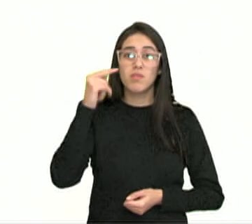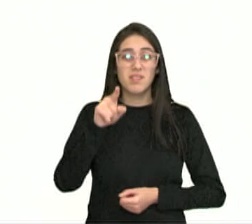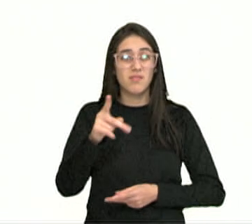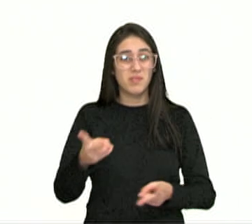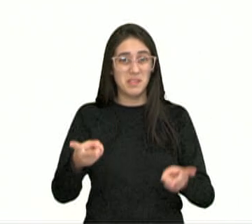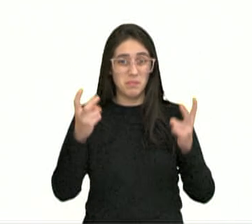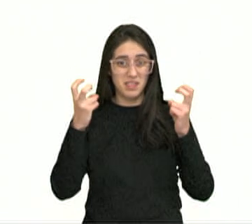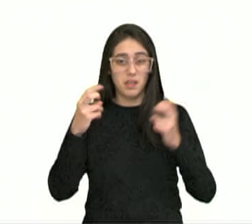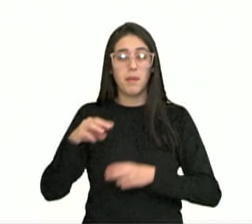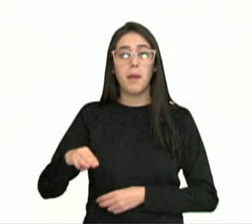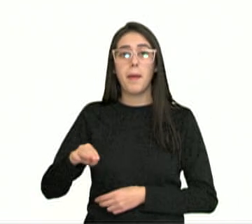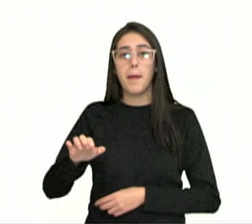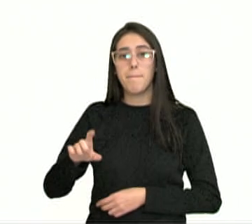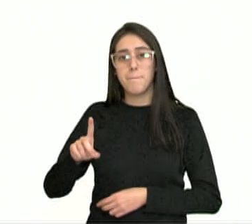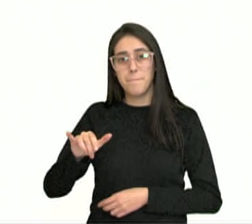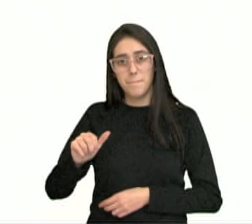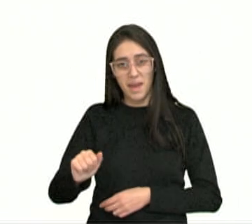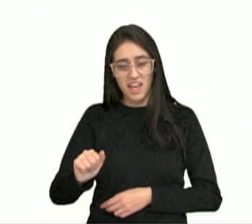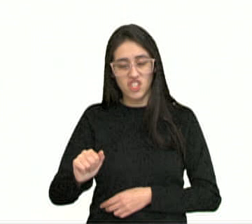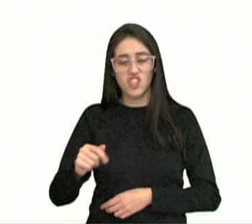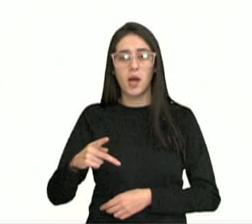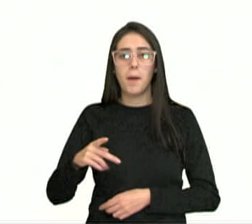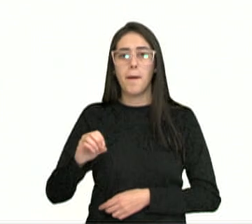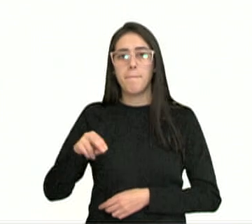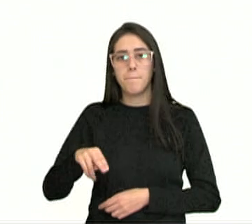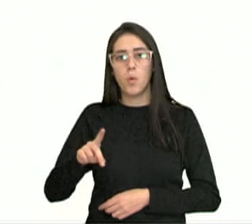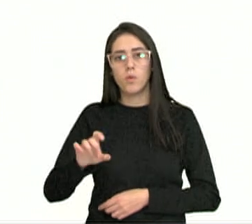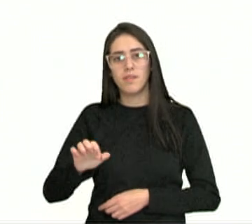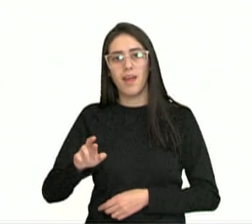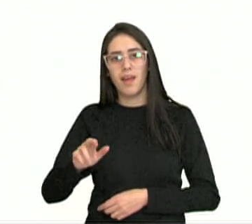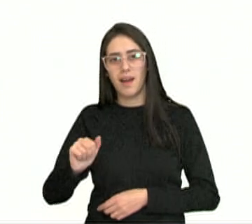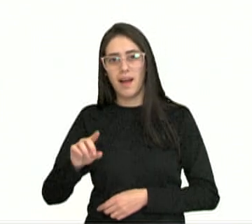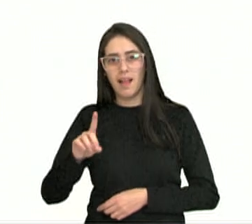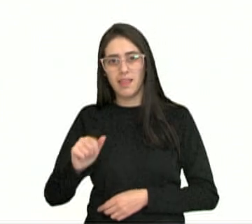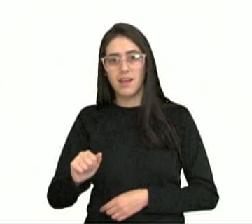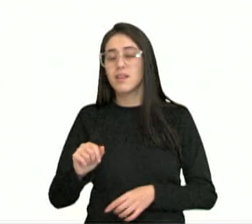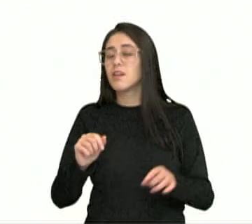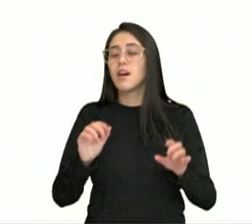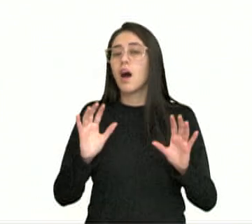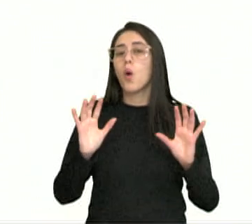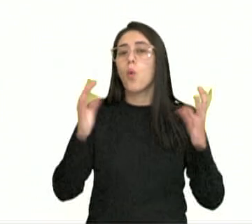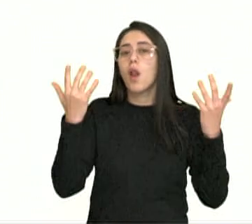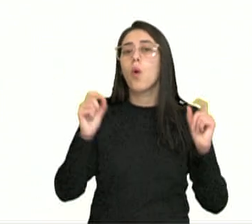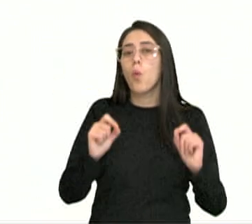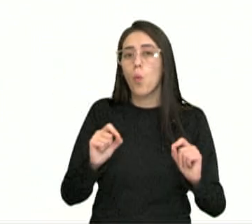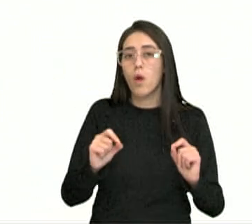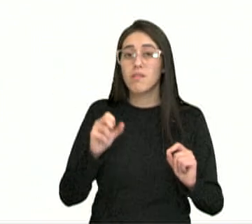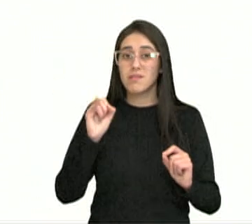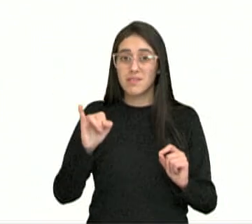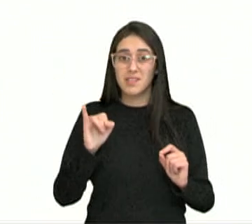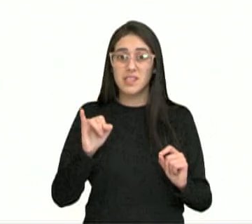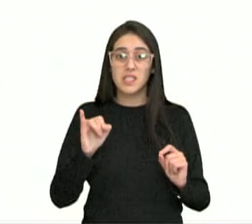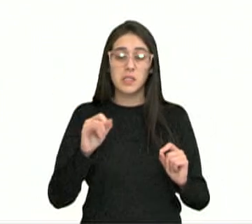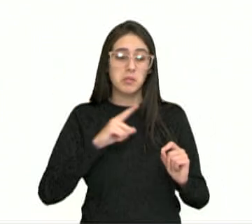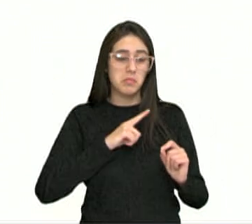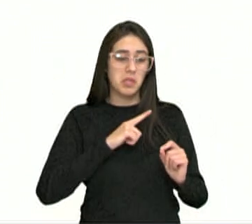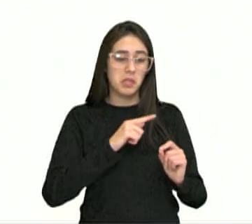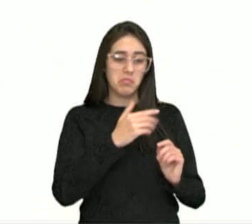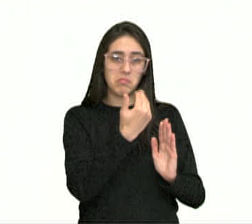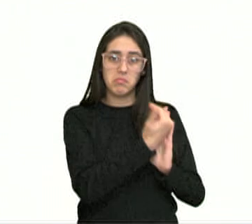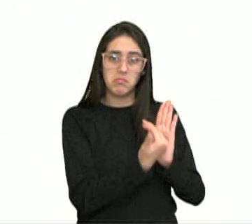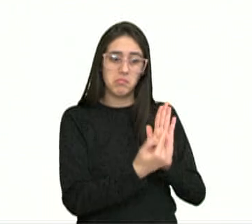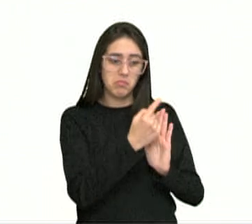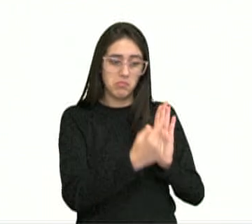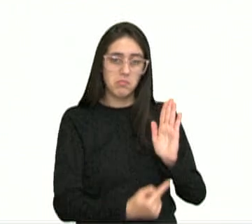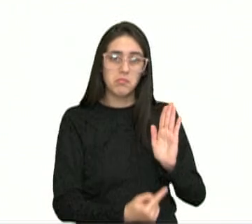perceber que a média aritmética ponderada só ocorre quando um dos pesos é diferente